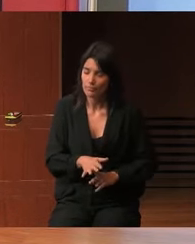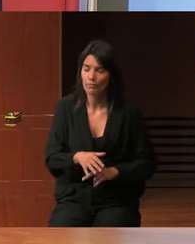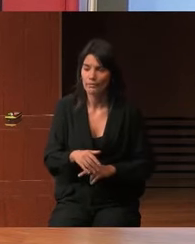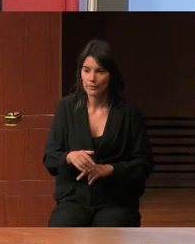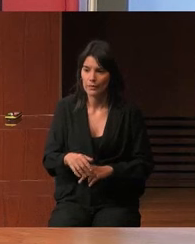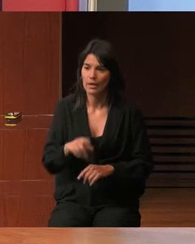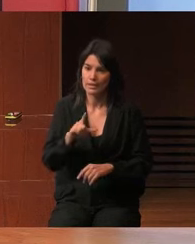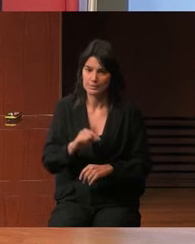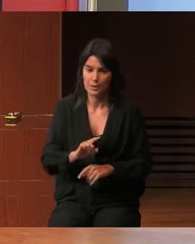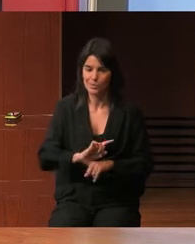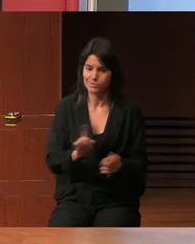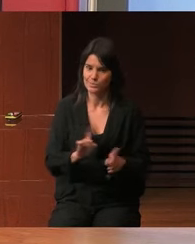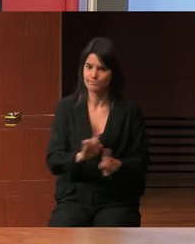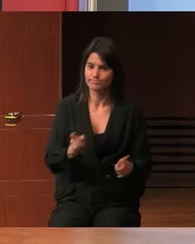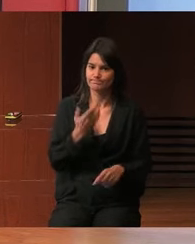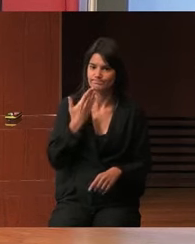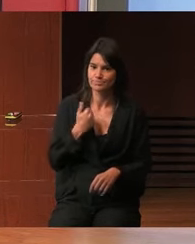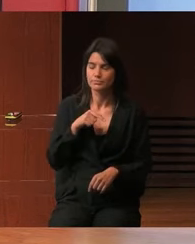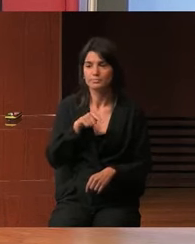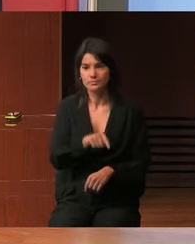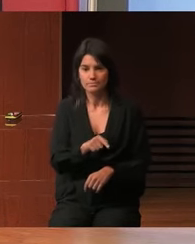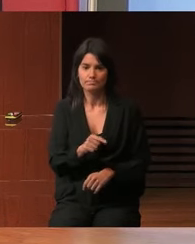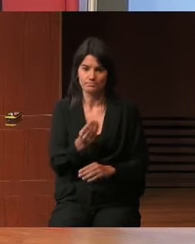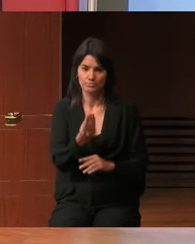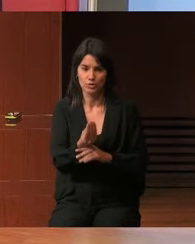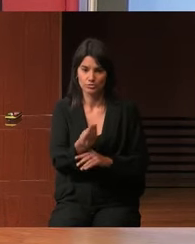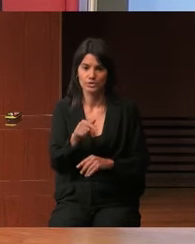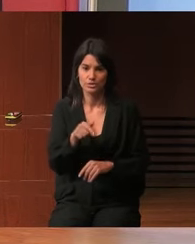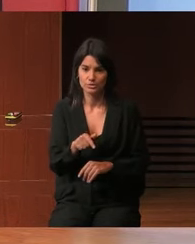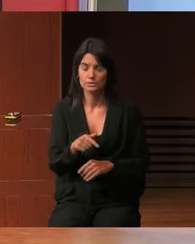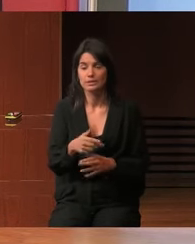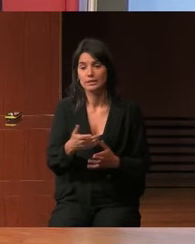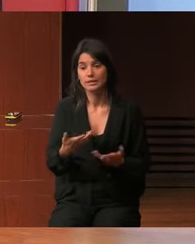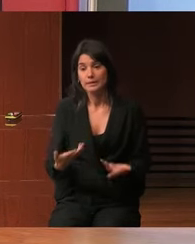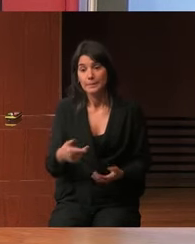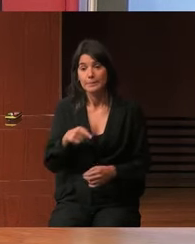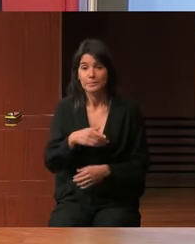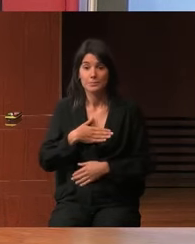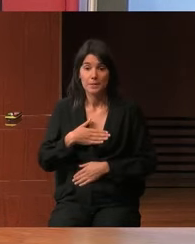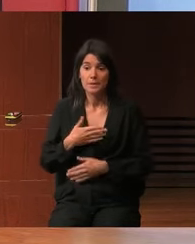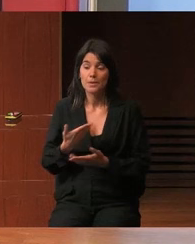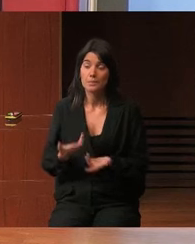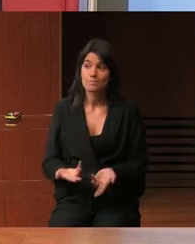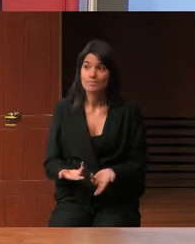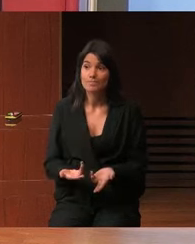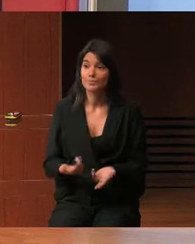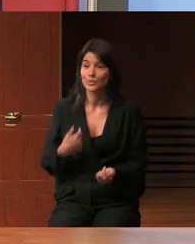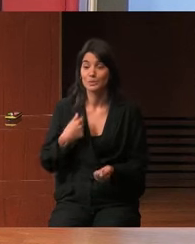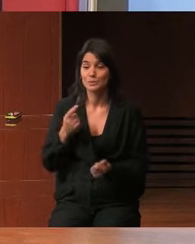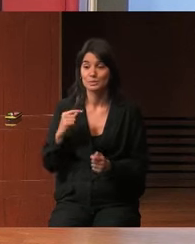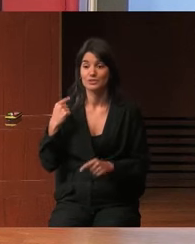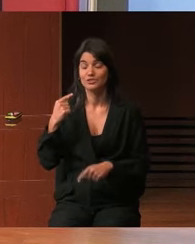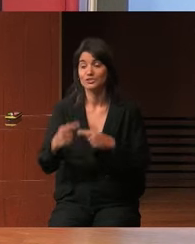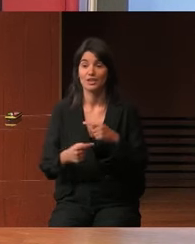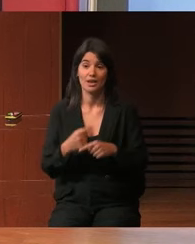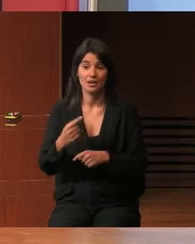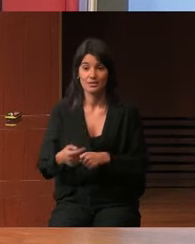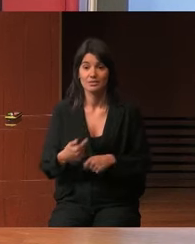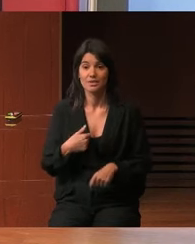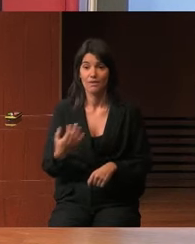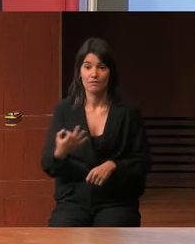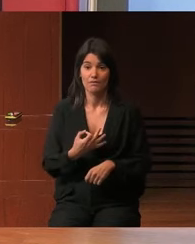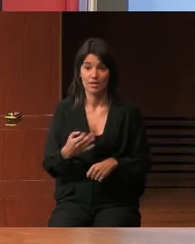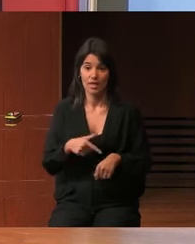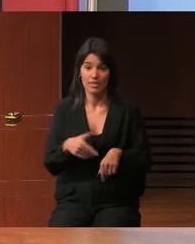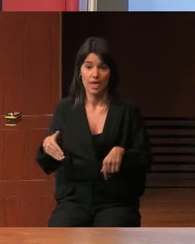de censura em relação a esses artefactos. E isso, para mim, não sendo de uma geração que efetivamente viveu a